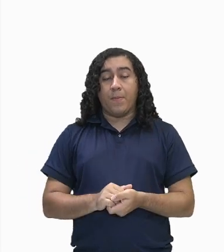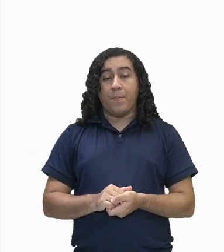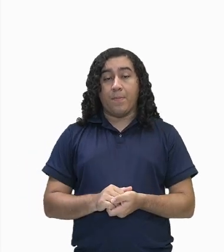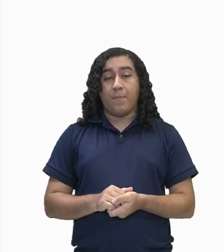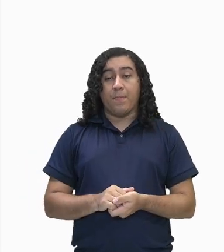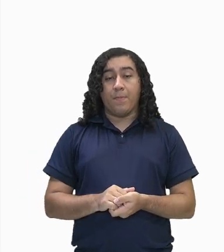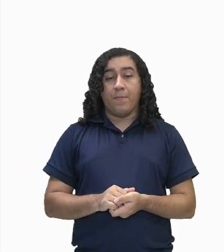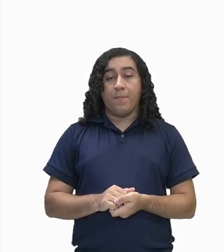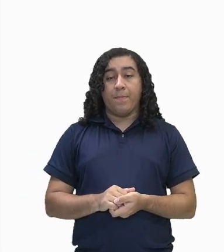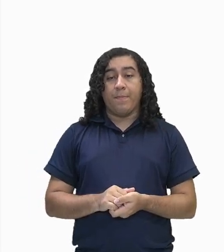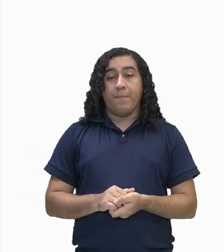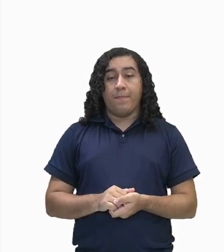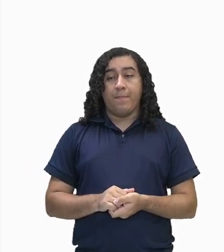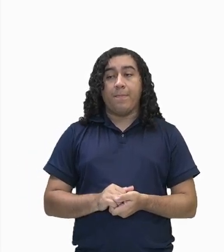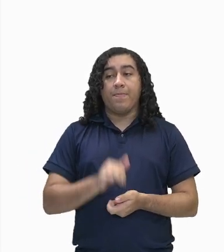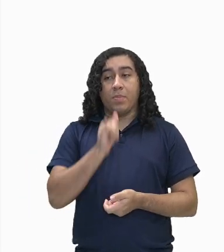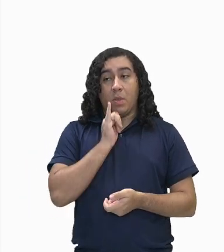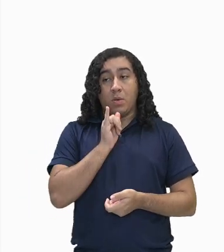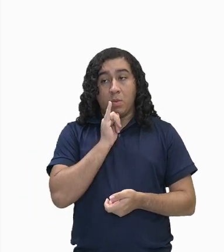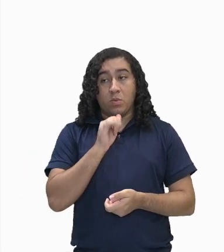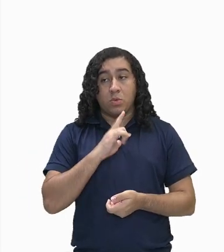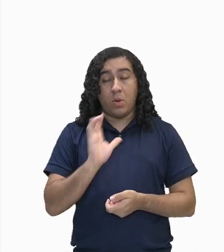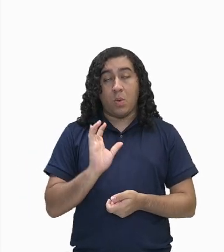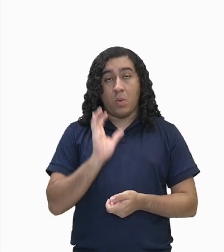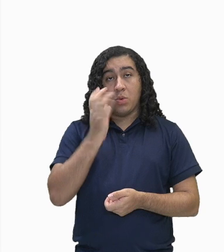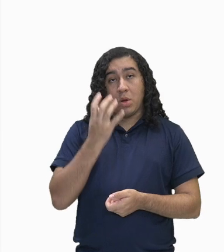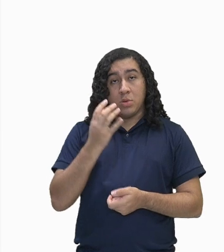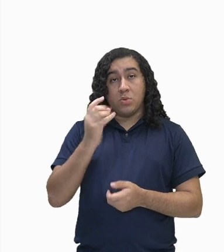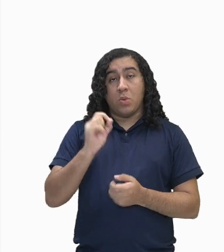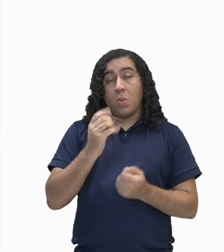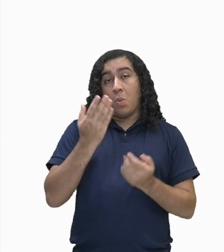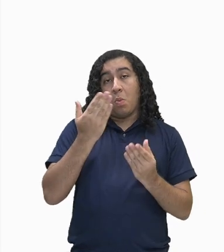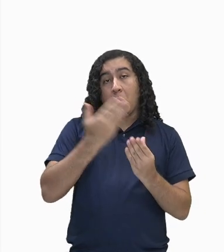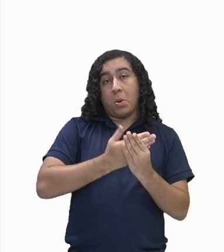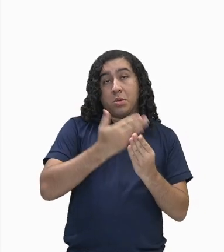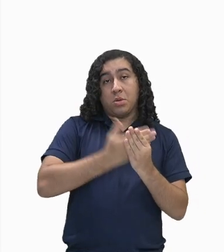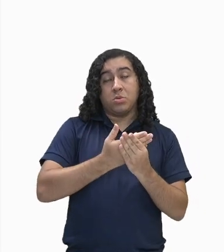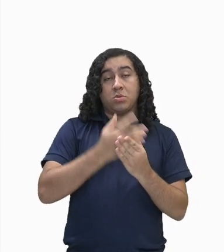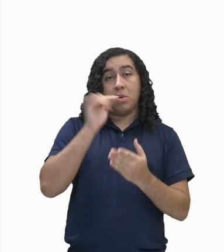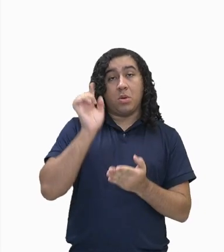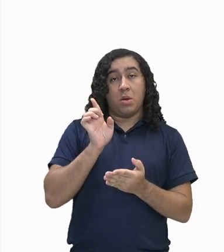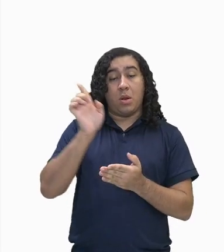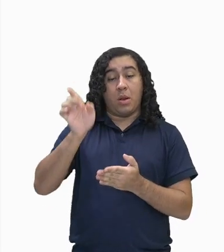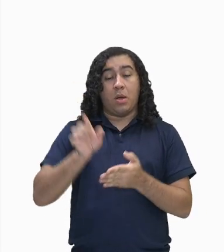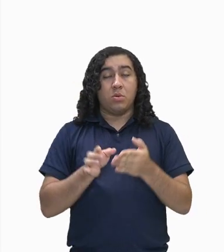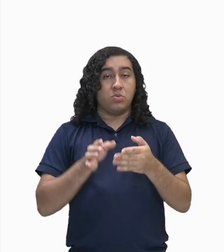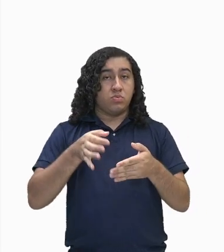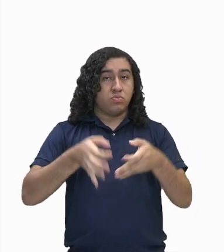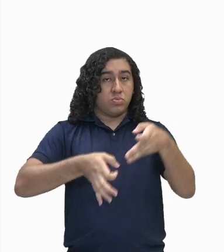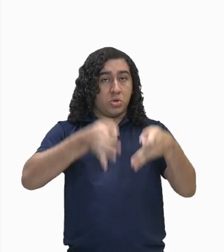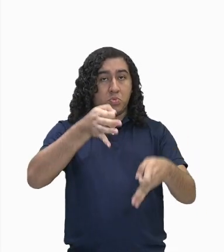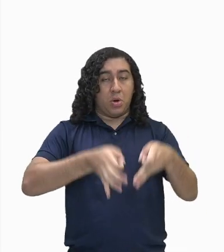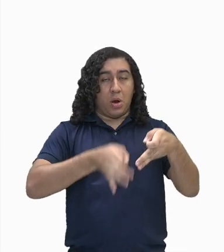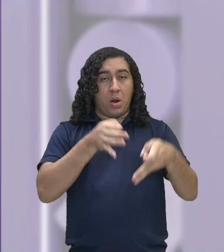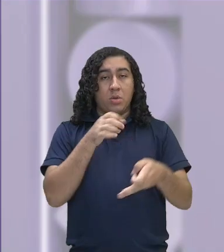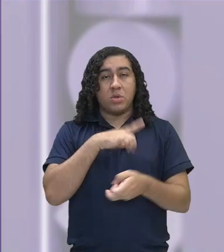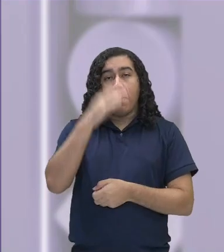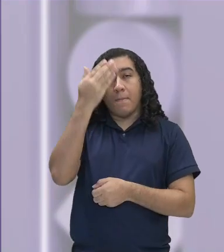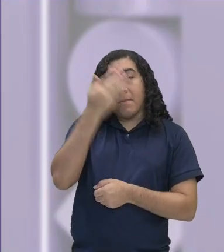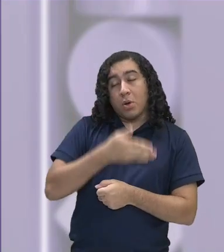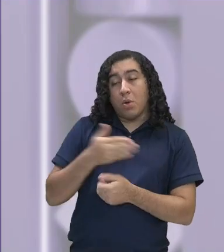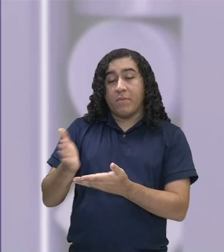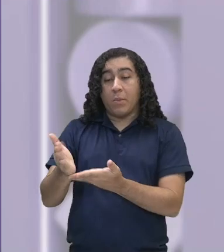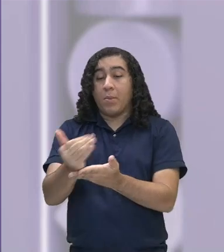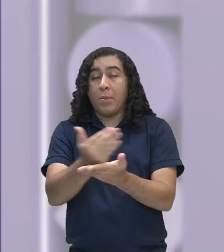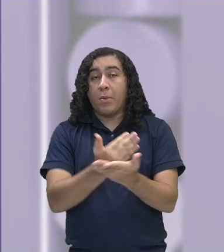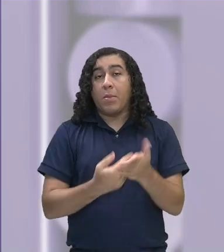por exemplo aí o desenrolar de um processo judicial no tribunal, né? Ali a coleta de provas, a